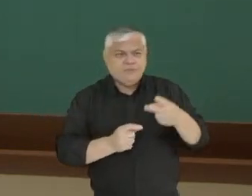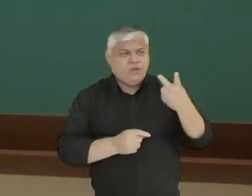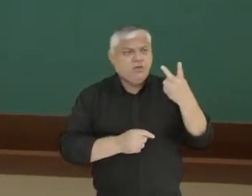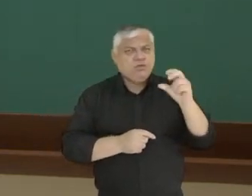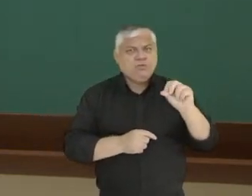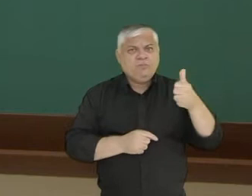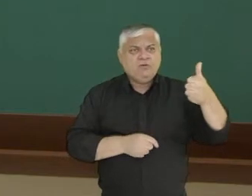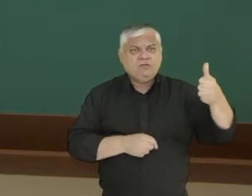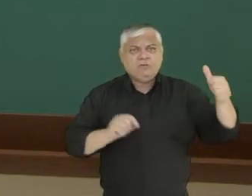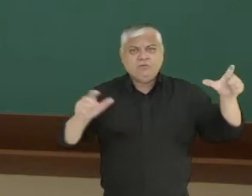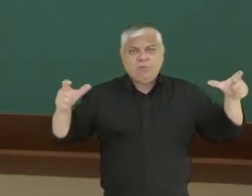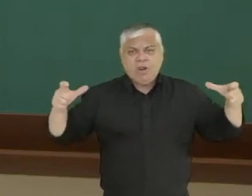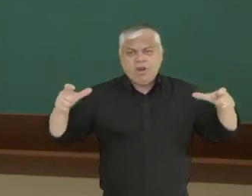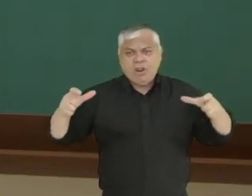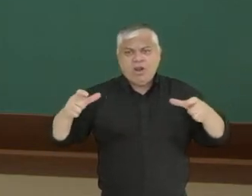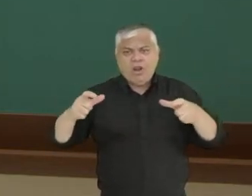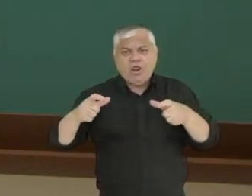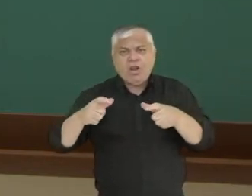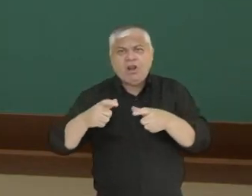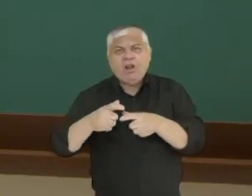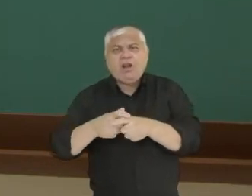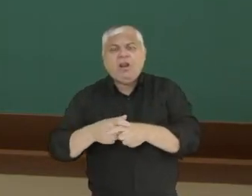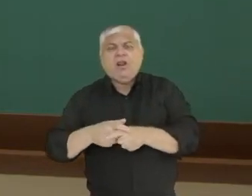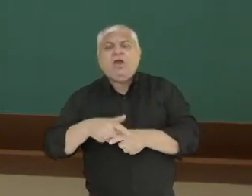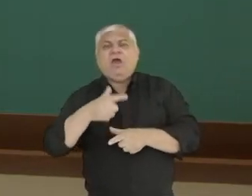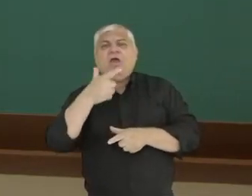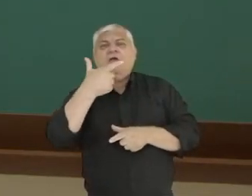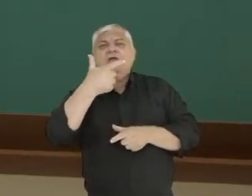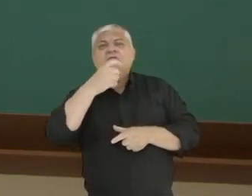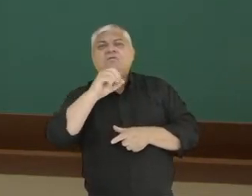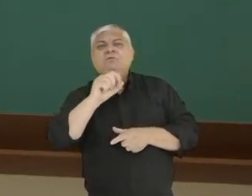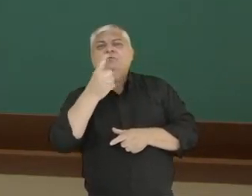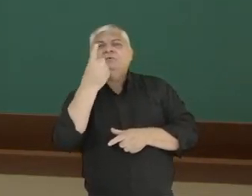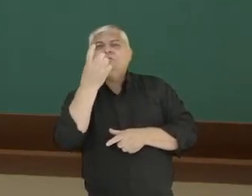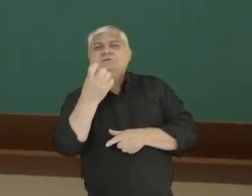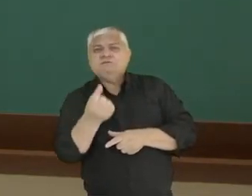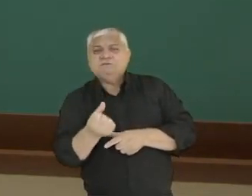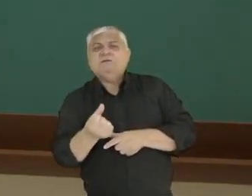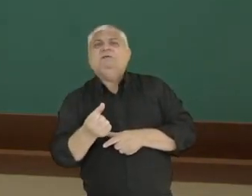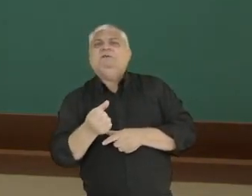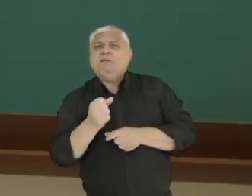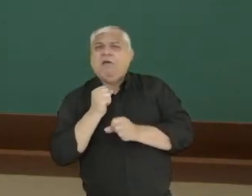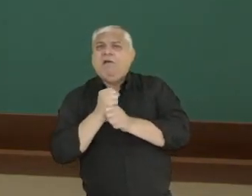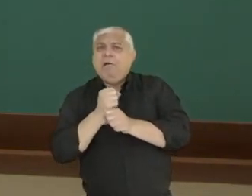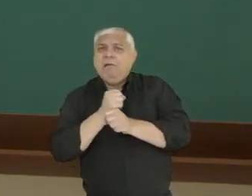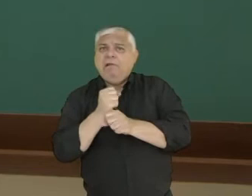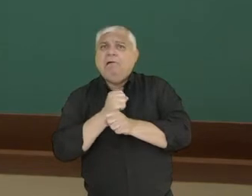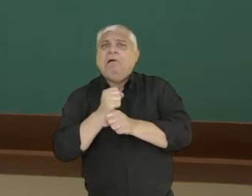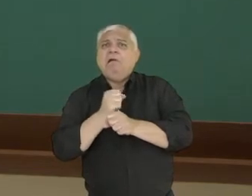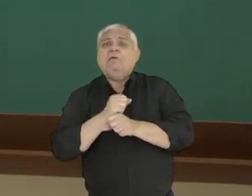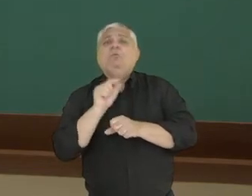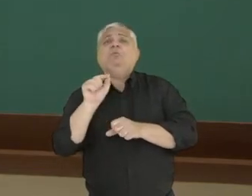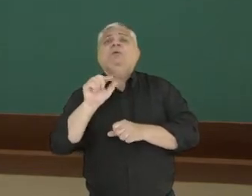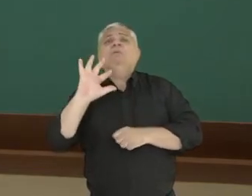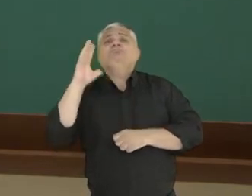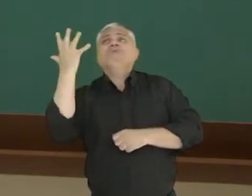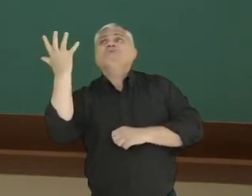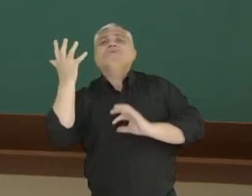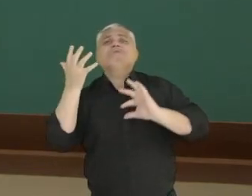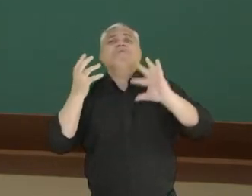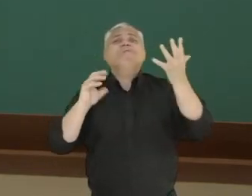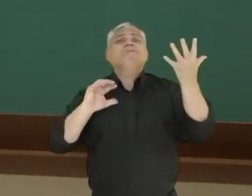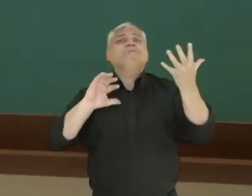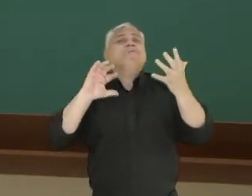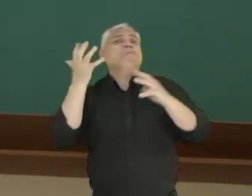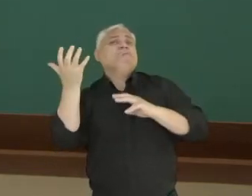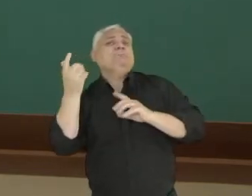seja, que esse mar ele veio secando gradativamente ao longo dos anos em função de modificações climáticas, da elevação